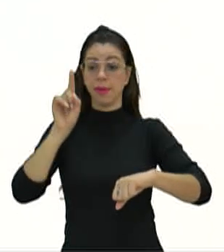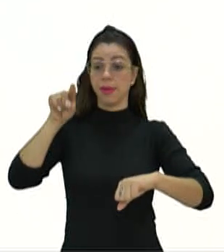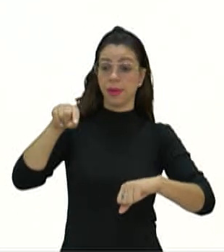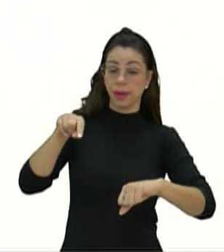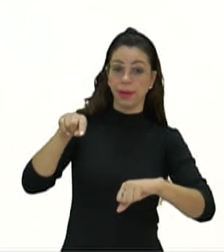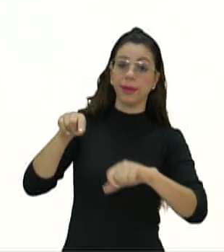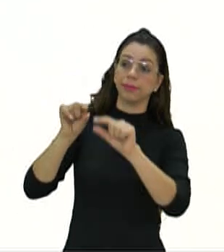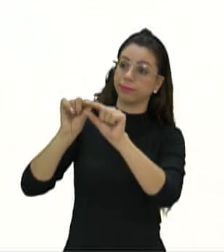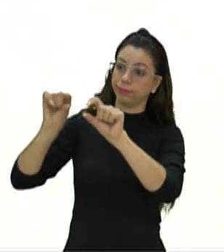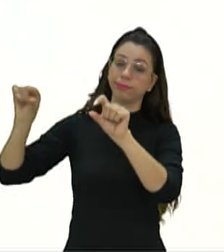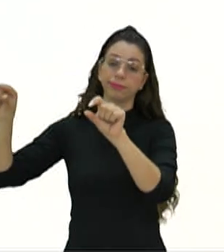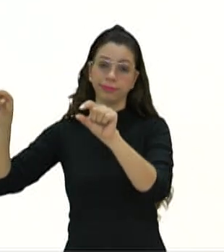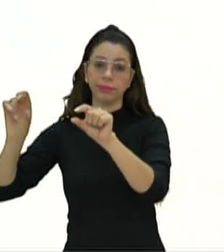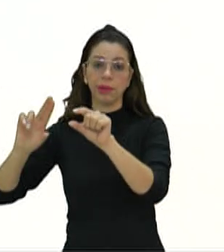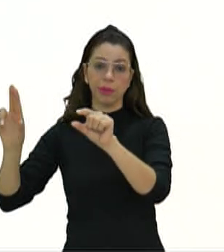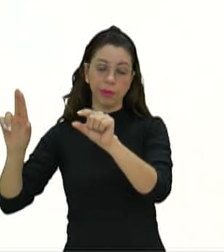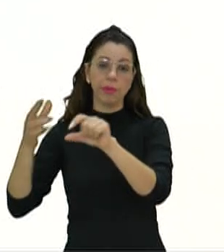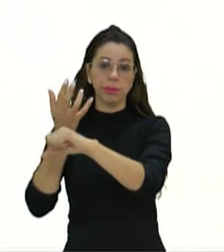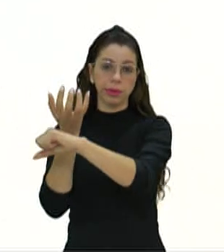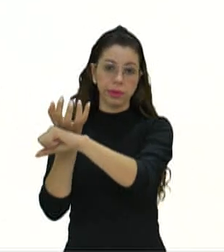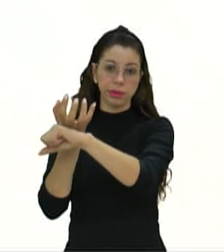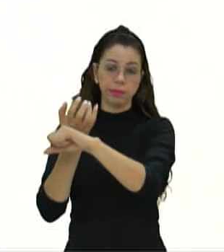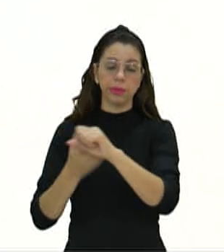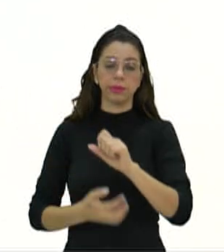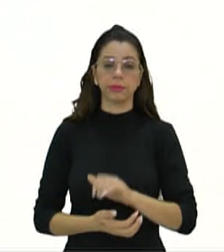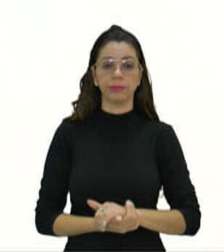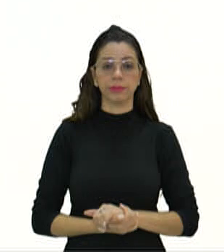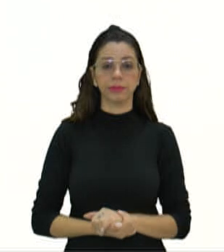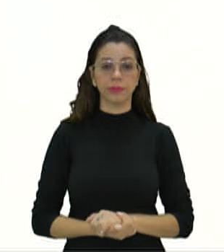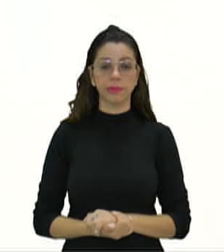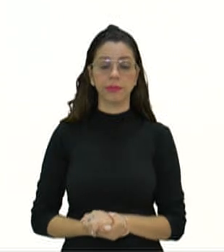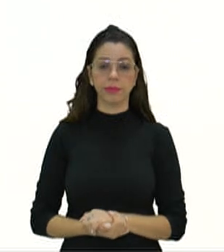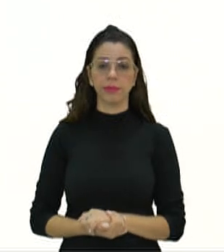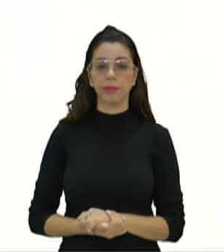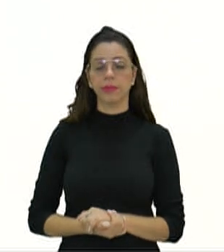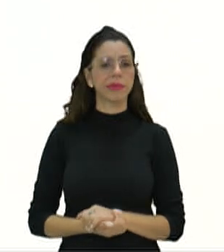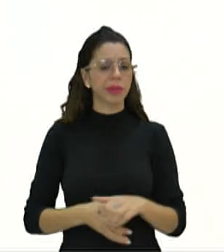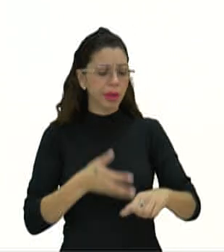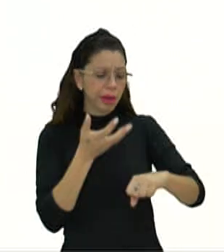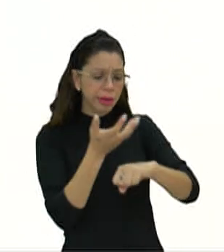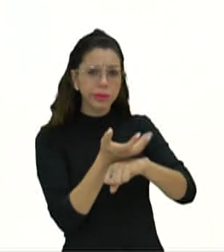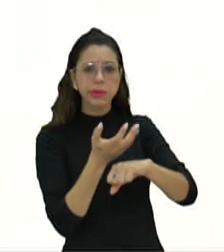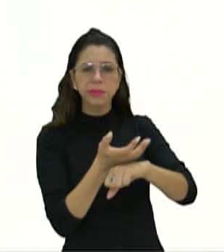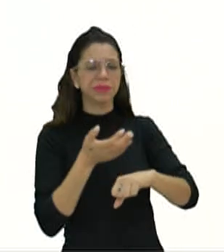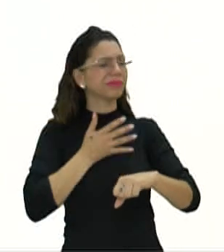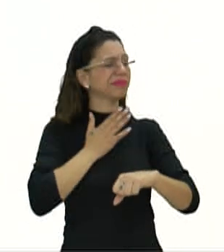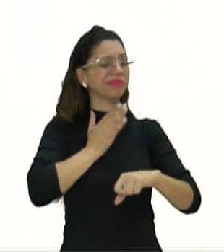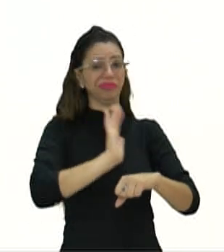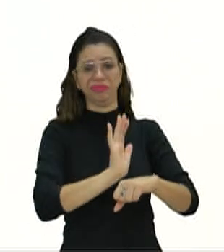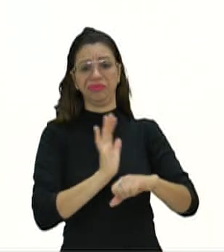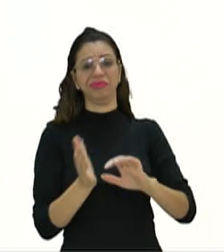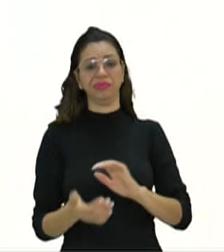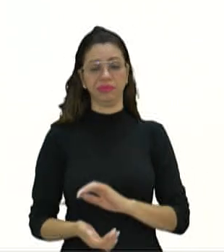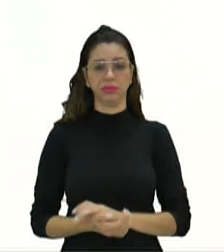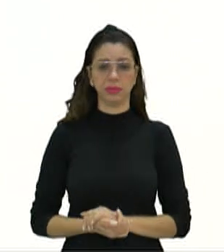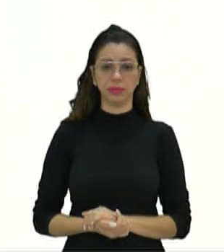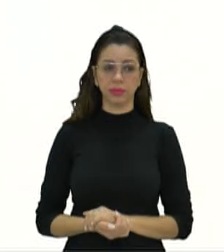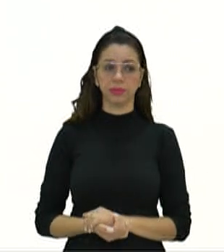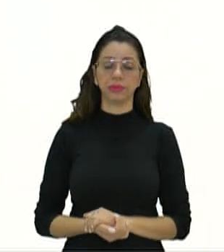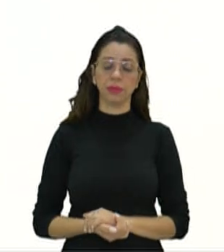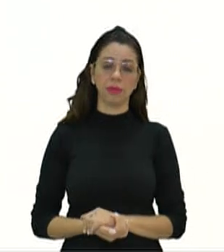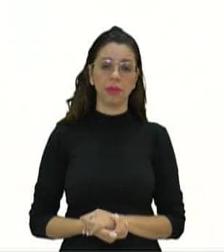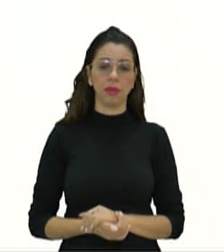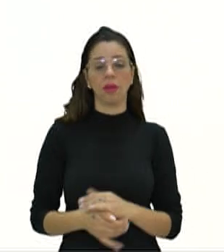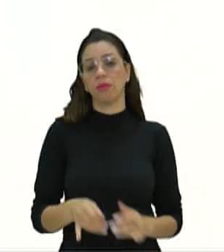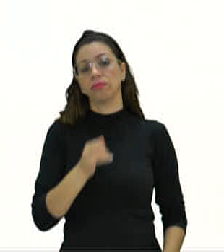delas, beleza? Which subject do you dislike? Qual matéria que você não gosta? I dislike math, por